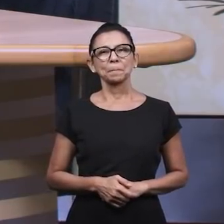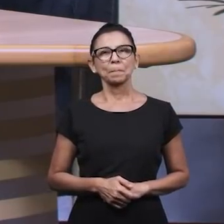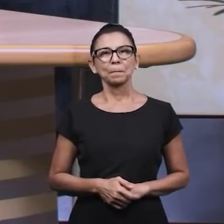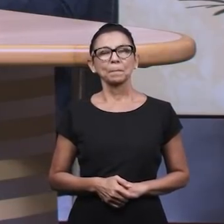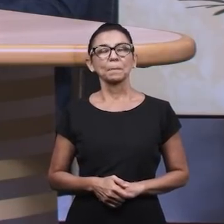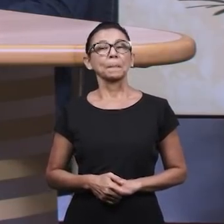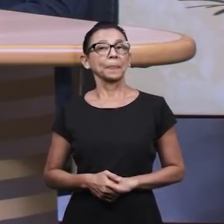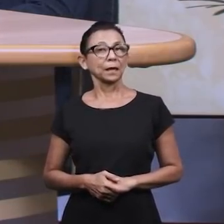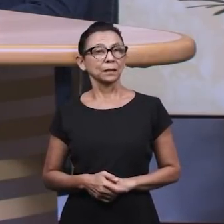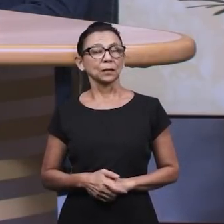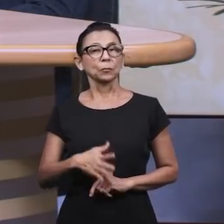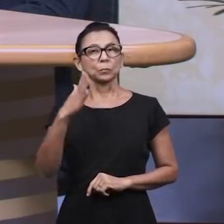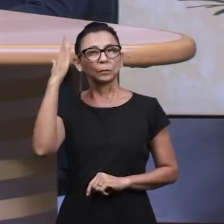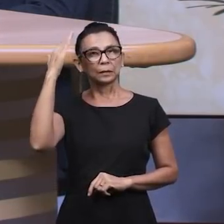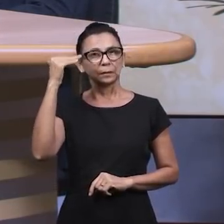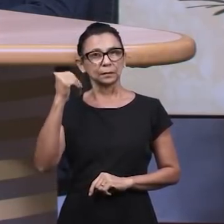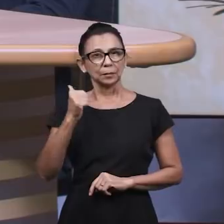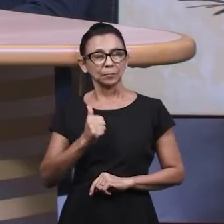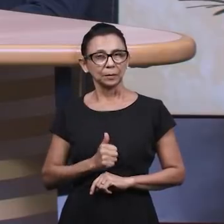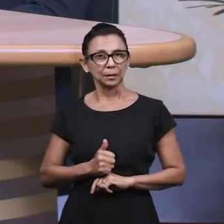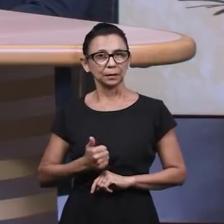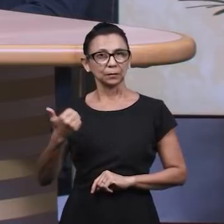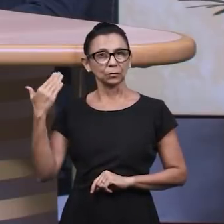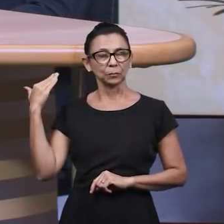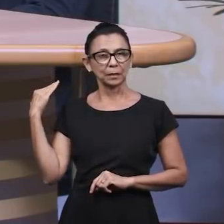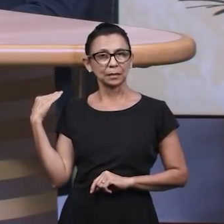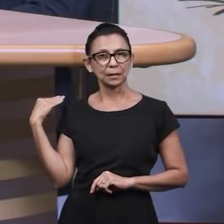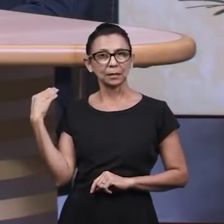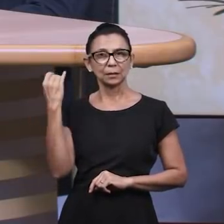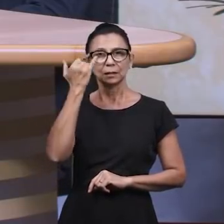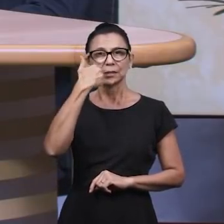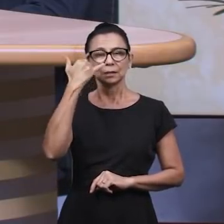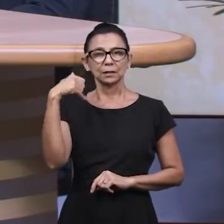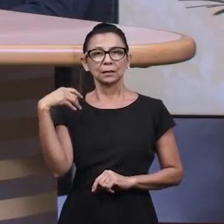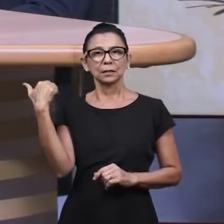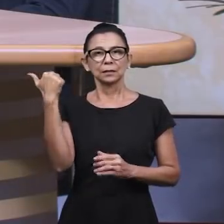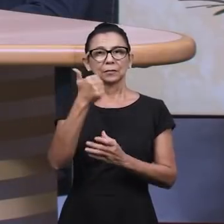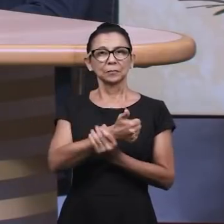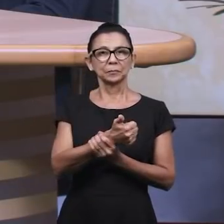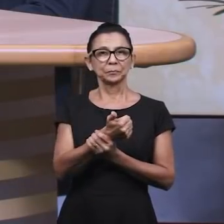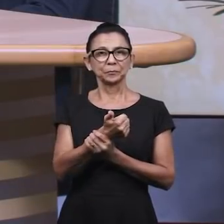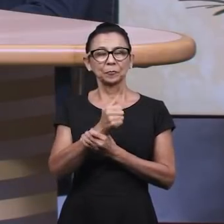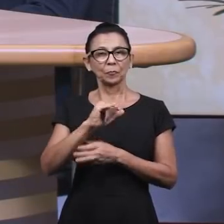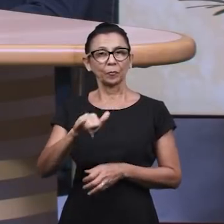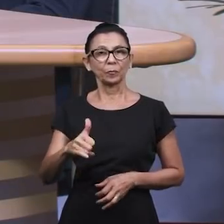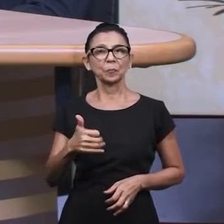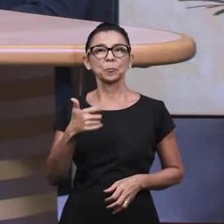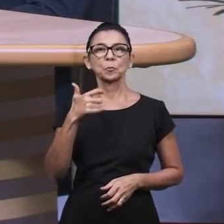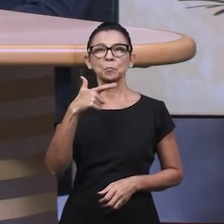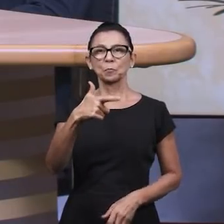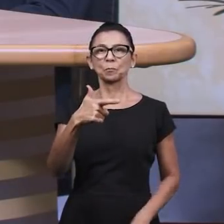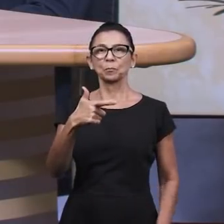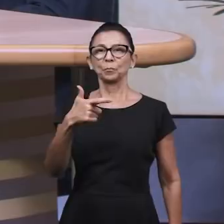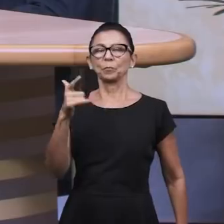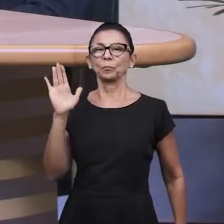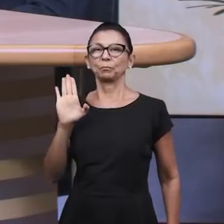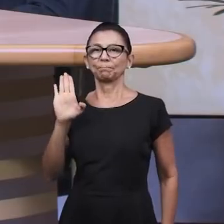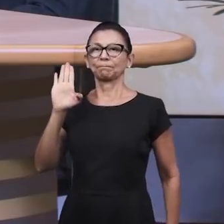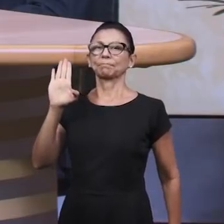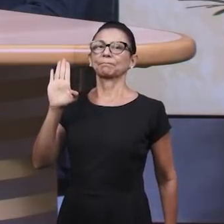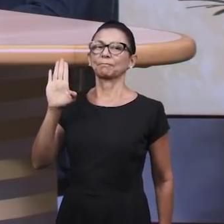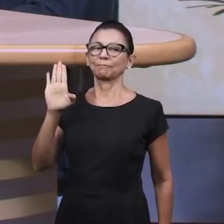né? Como jurou a Abraão, a Isaque e a Jacó. Então ele cita esse juramento. Entendeu por que ele estava passando pelo Egito,